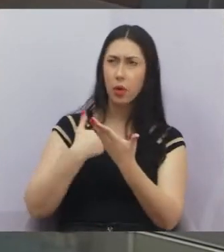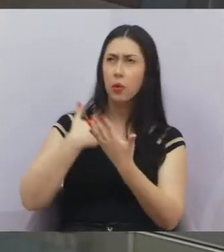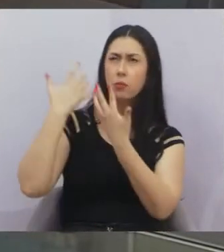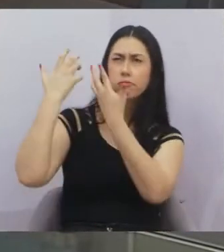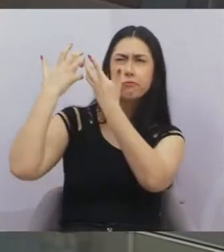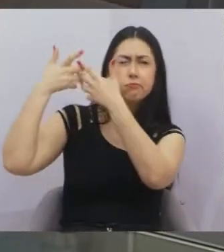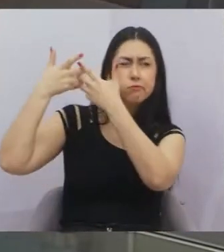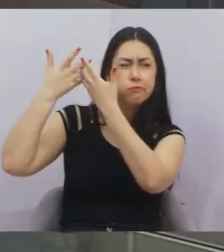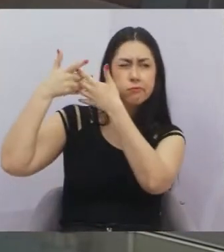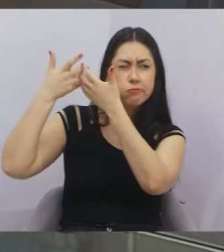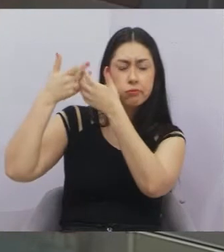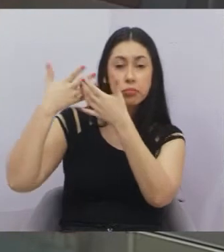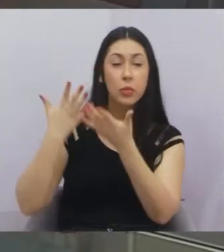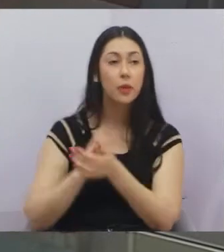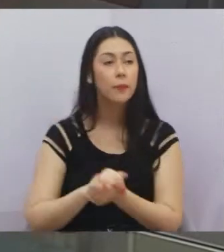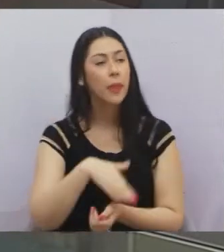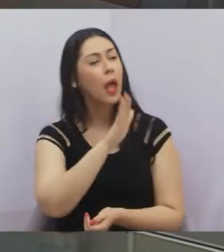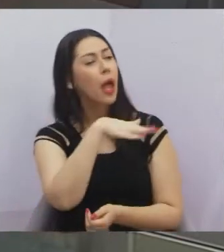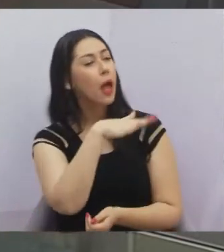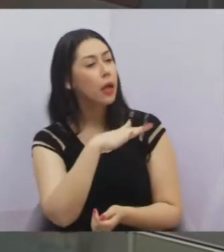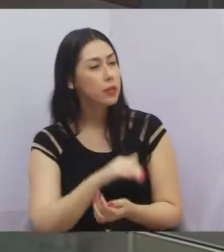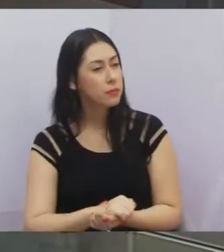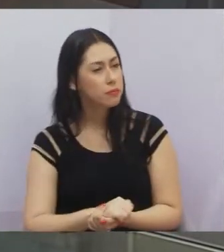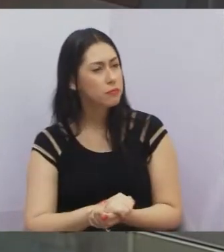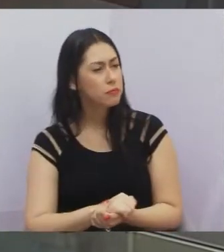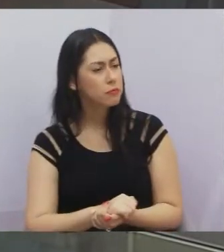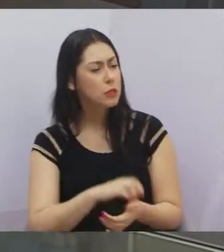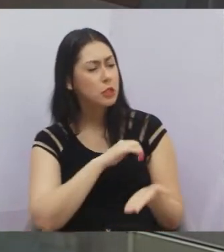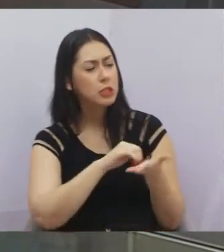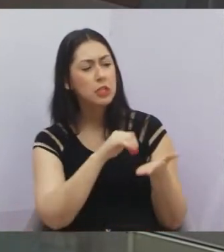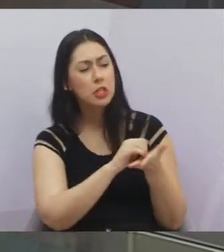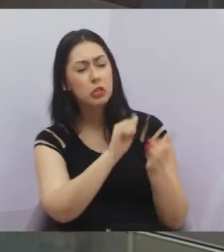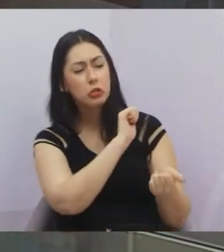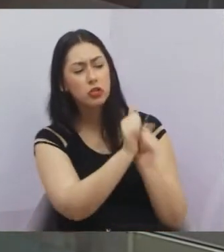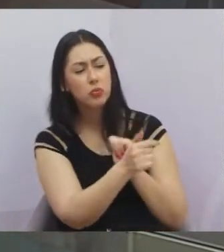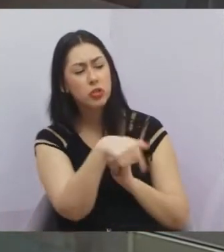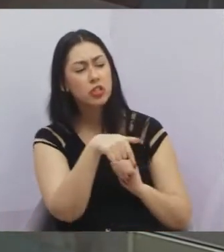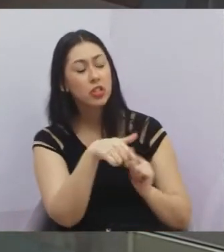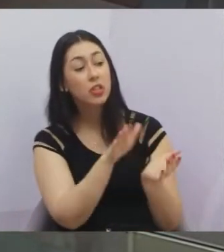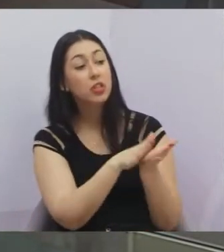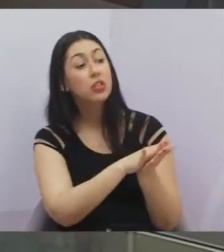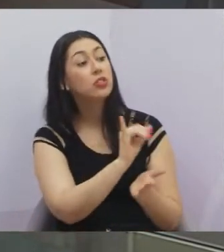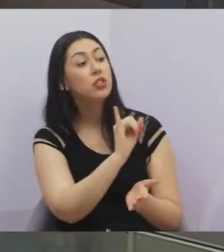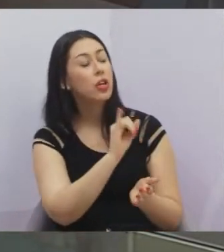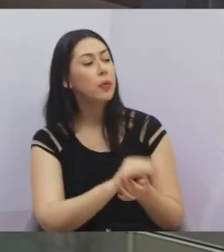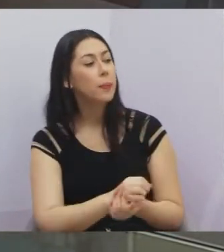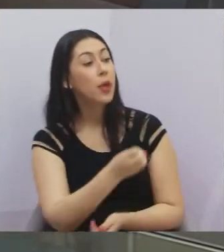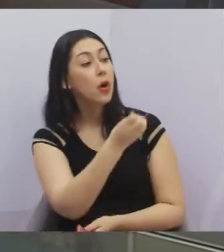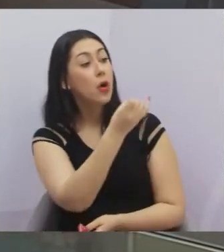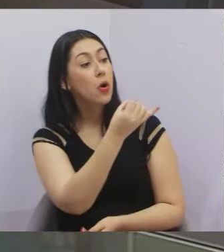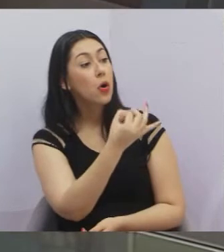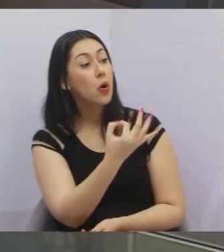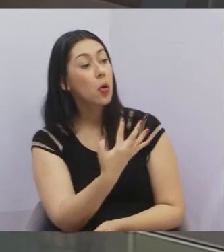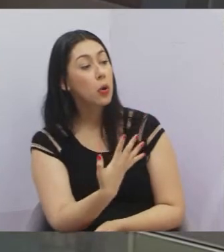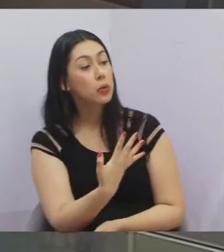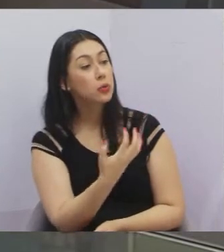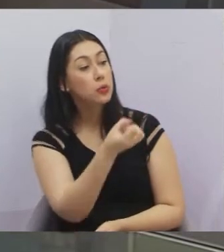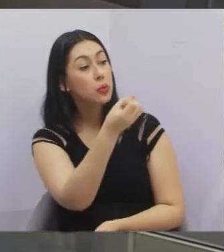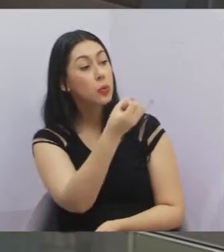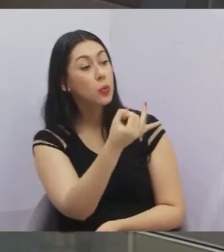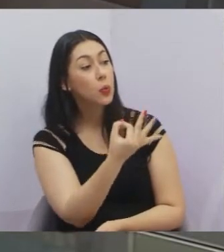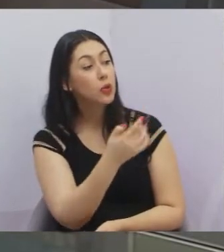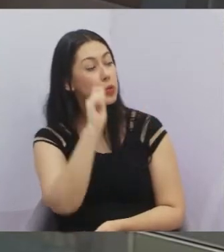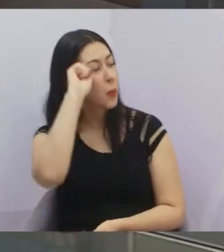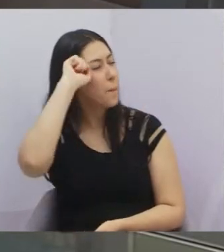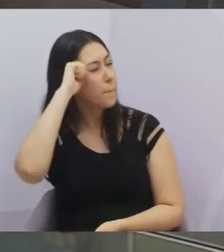refletisse. Dude, na Secretaria de Esporte de Jacareí, quantos negros